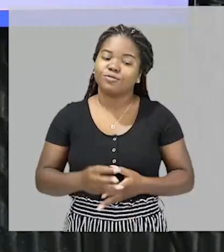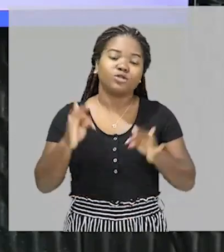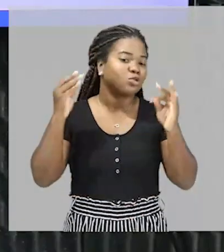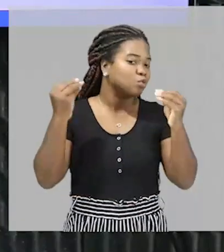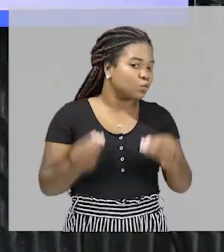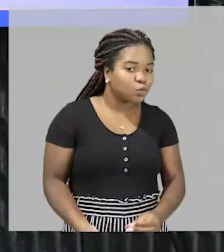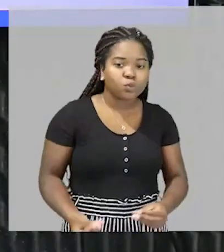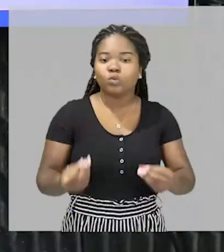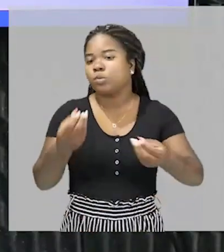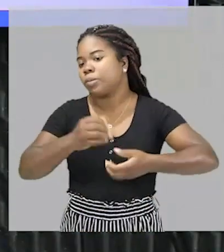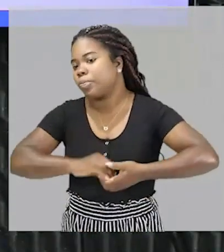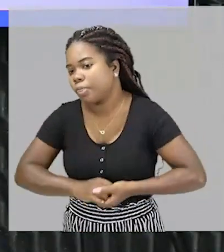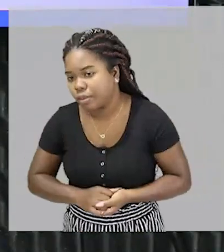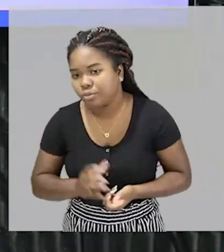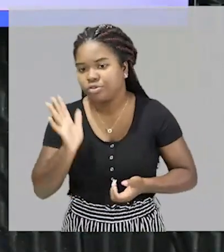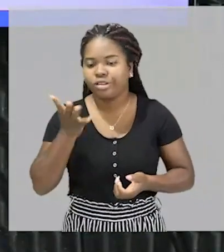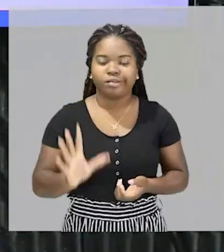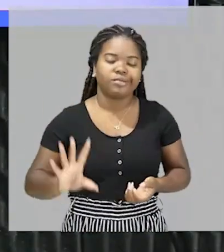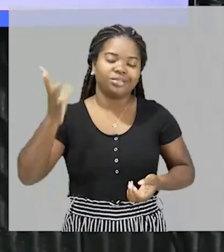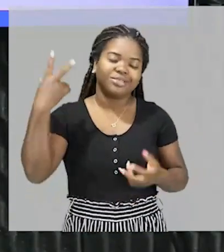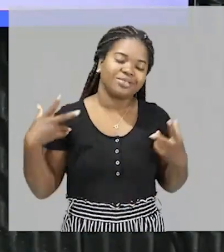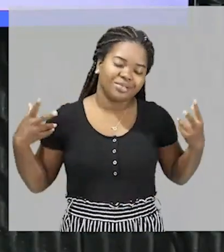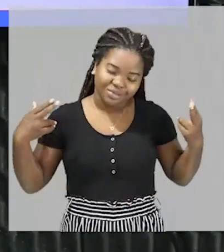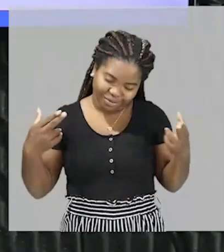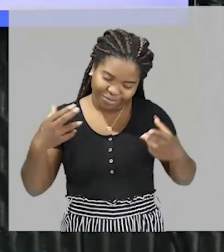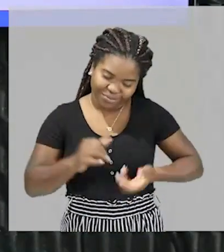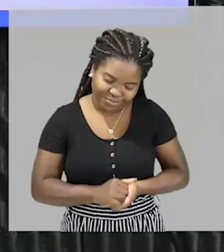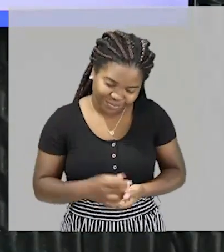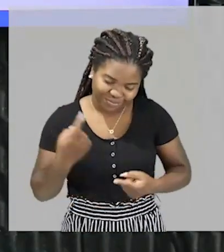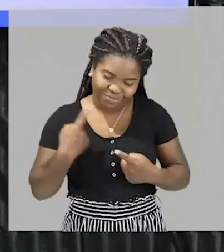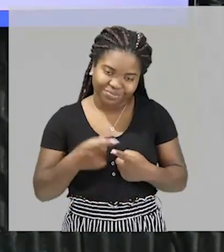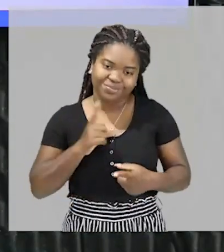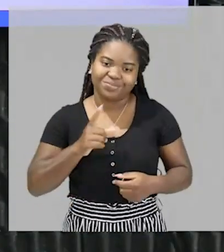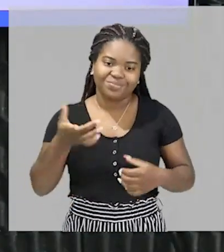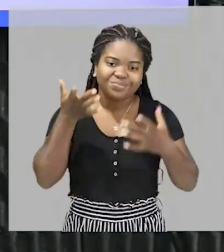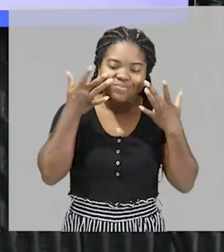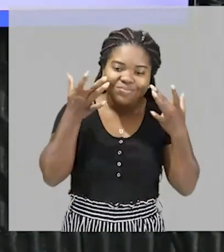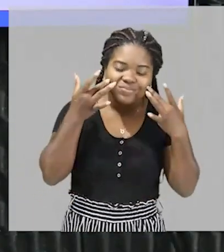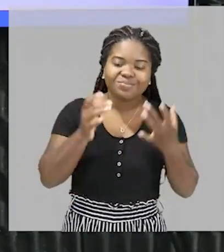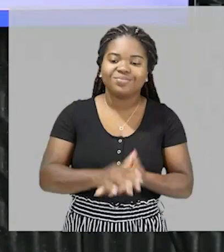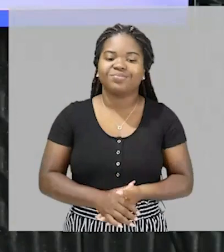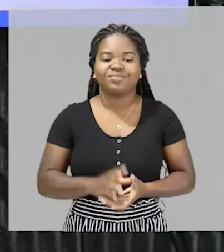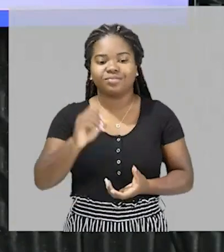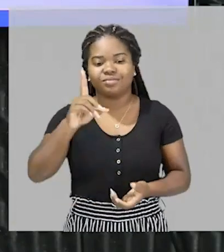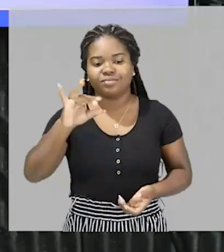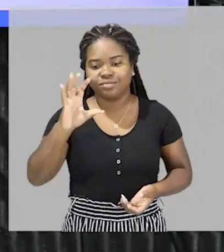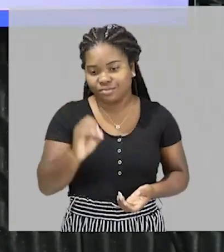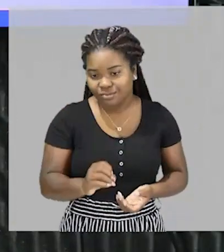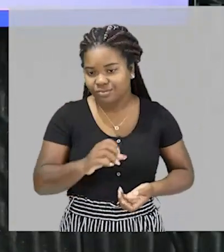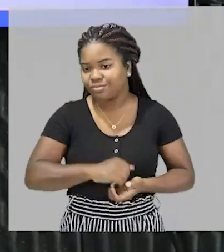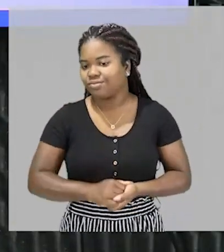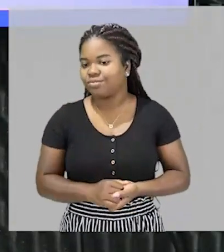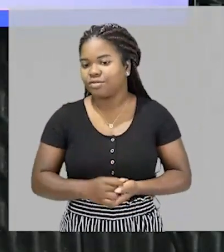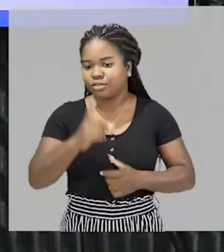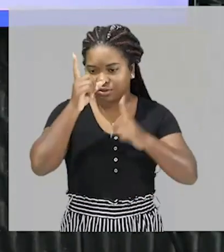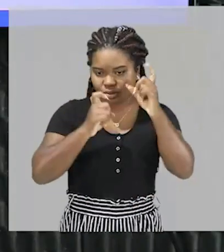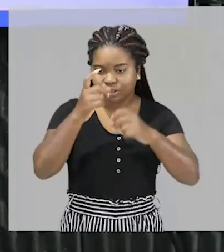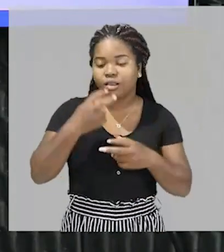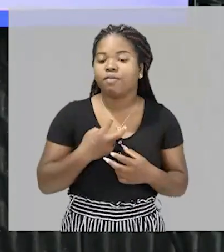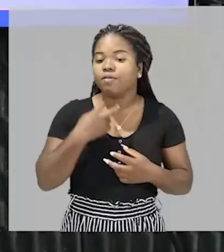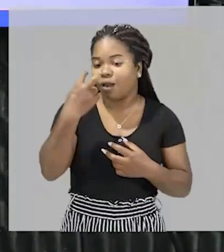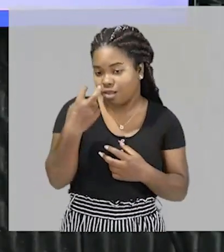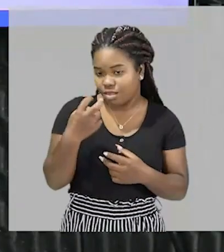seja, tem todo um trabalho de intenção dramática, tem um trabalho de atuação, tem um trabalho de códigos construídos a partir do gesto e da